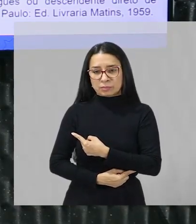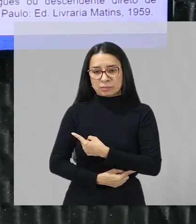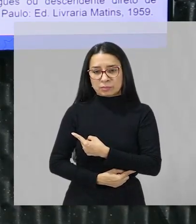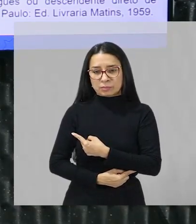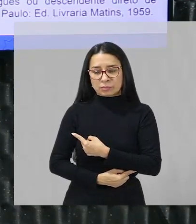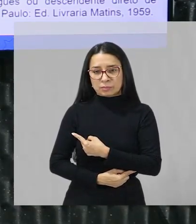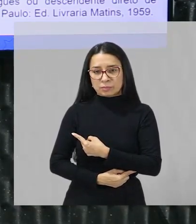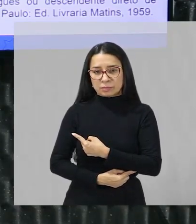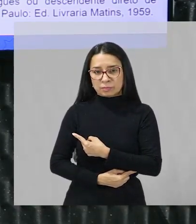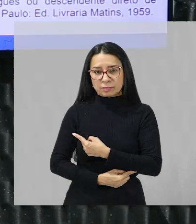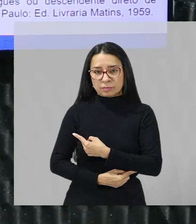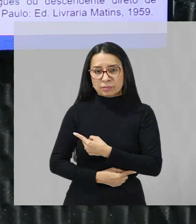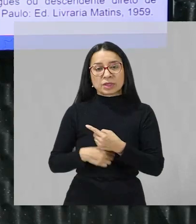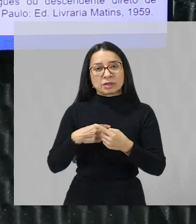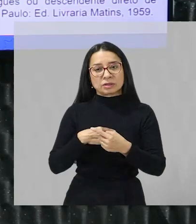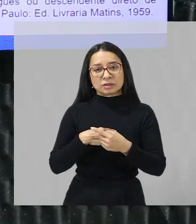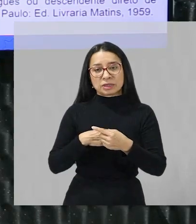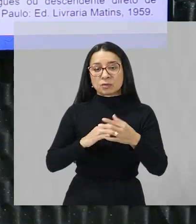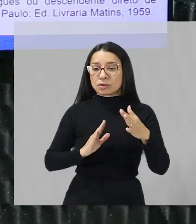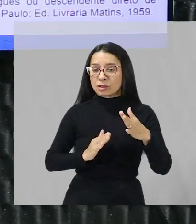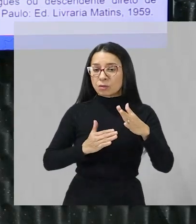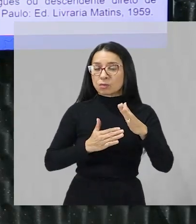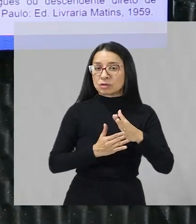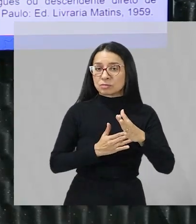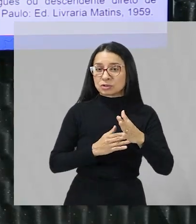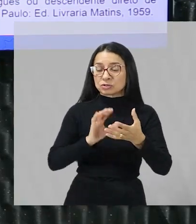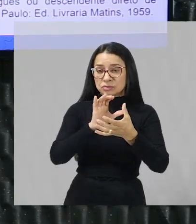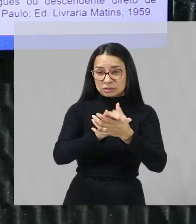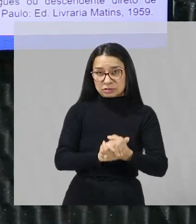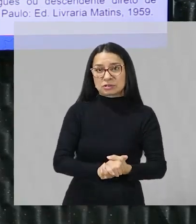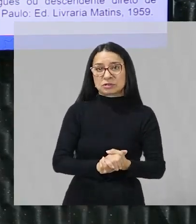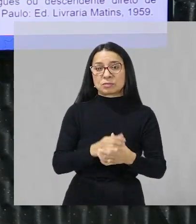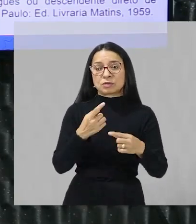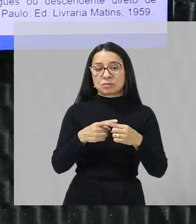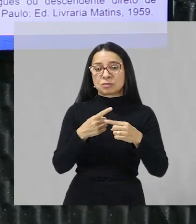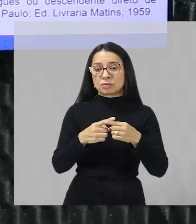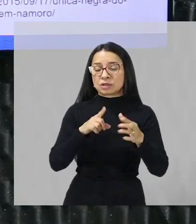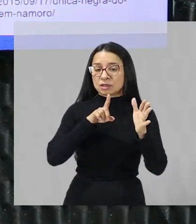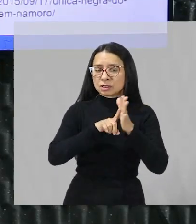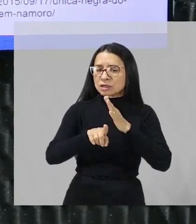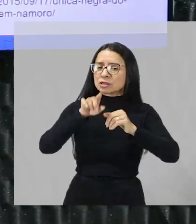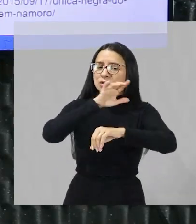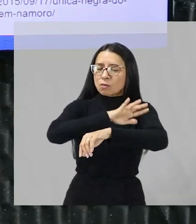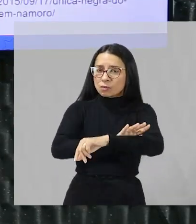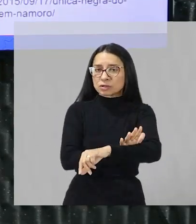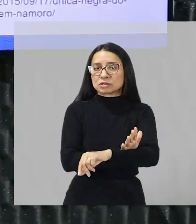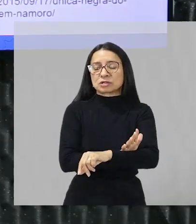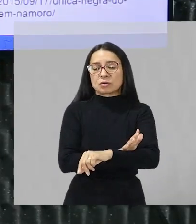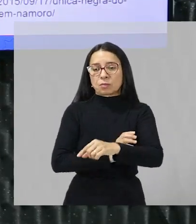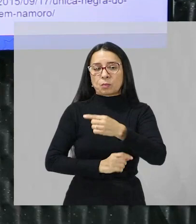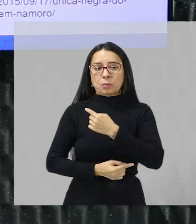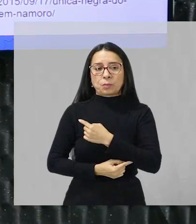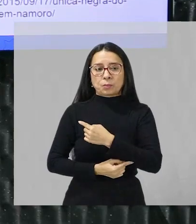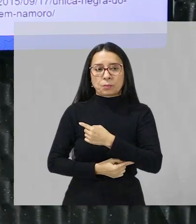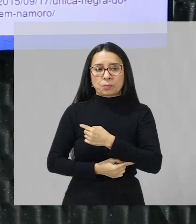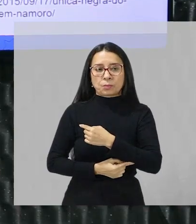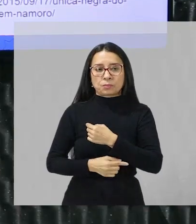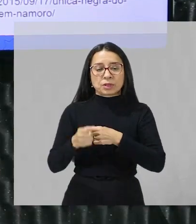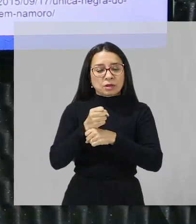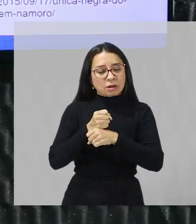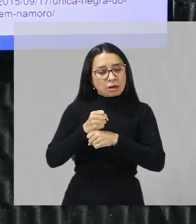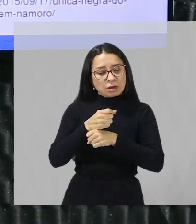portugueses. Então existe um impedimento de um casamento por conta da questão racial na obra O Mulato. 2015, século